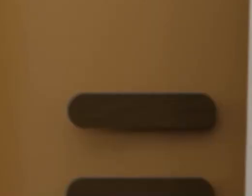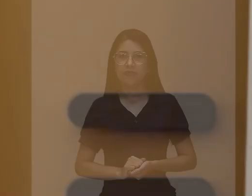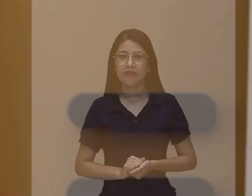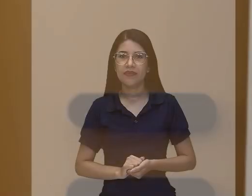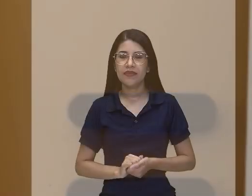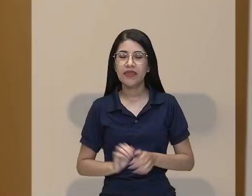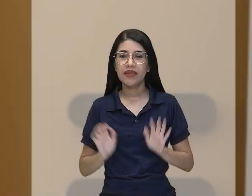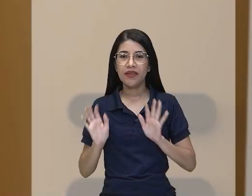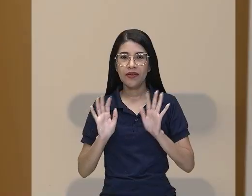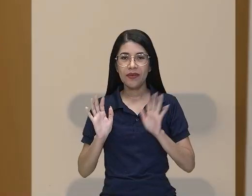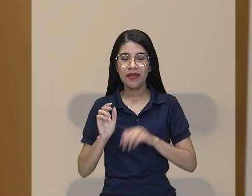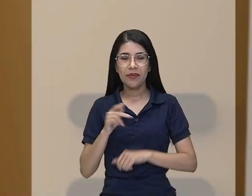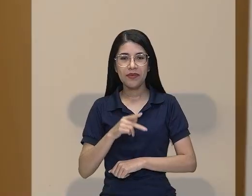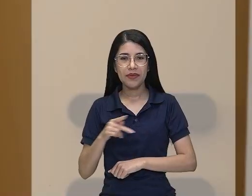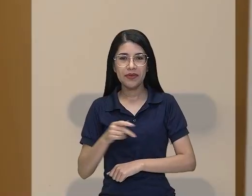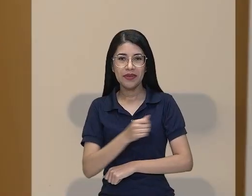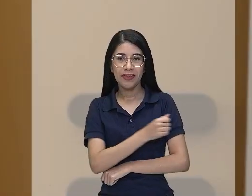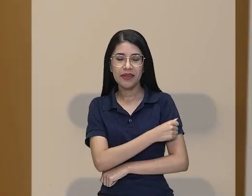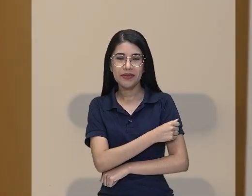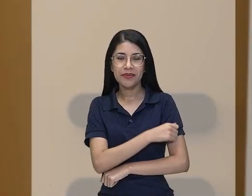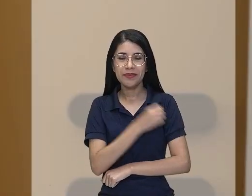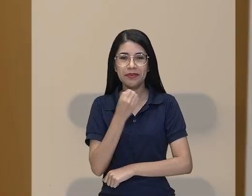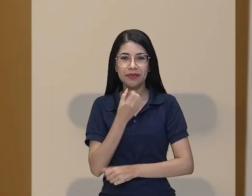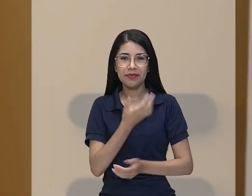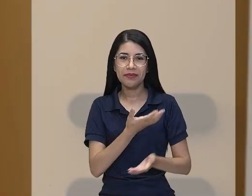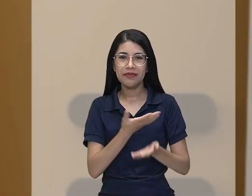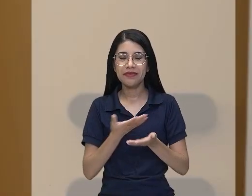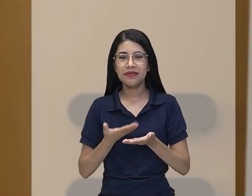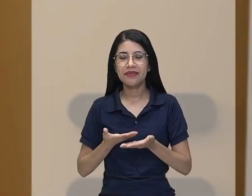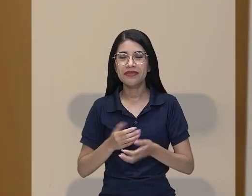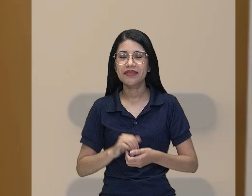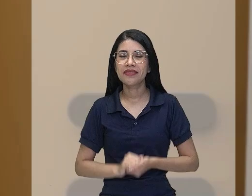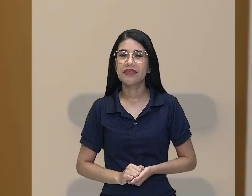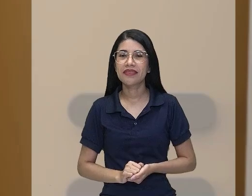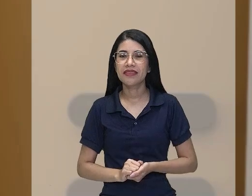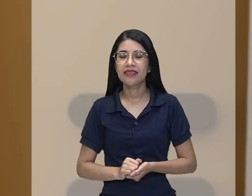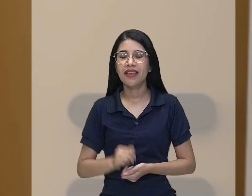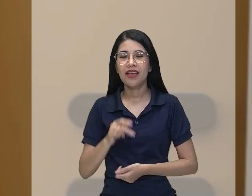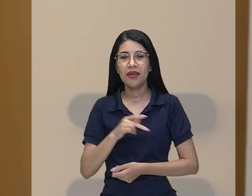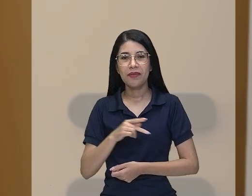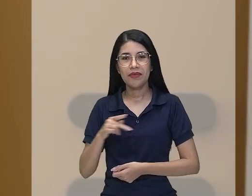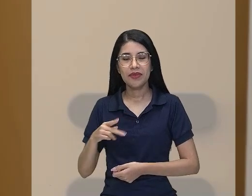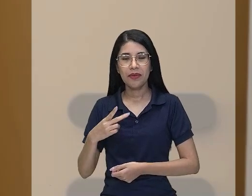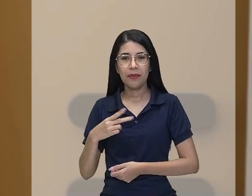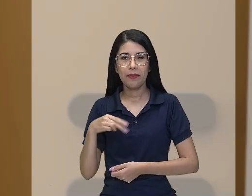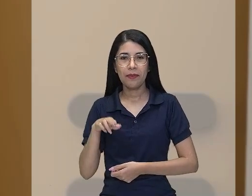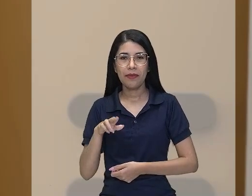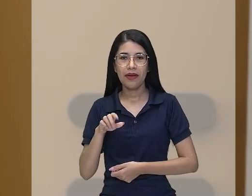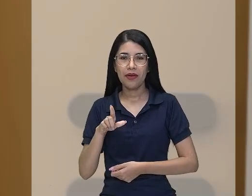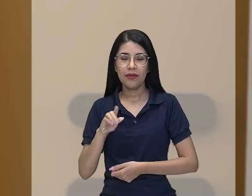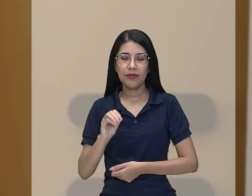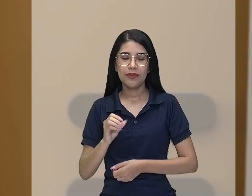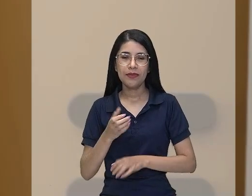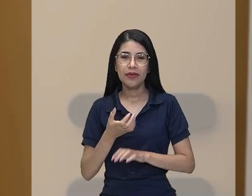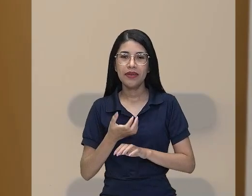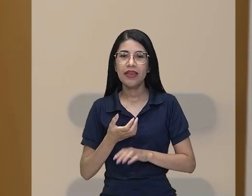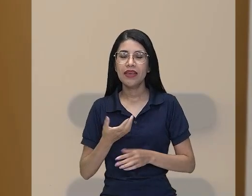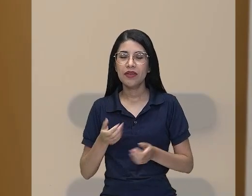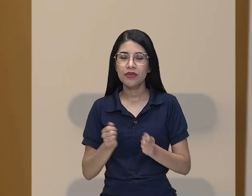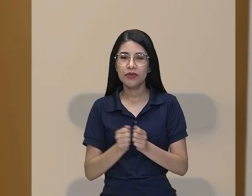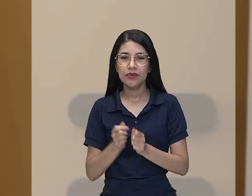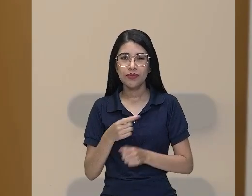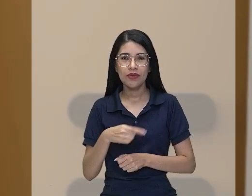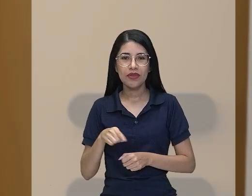Olá, professores e alunos, sejam bem-vindos. Eu sou o professor Paulo Torres, de Química, e estarei aqui com